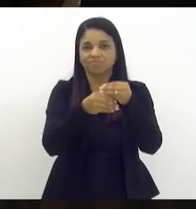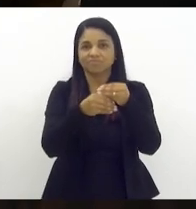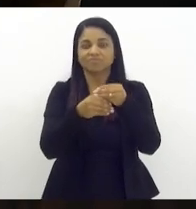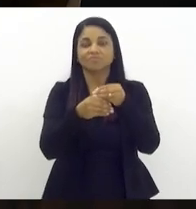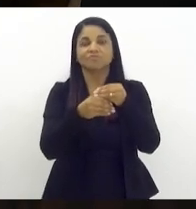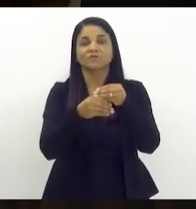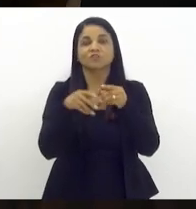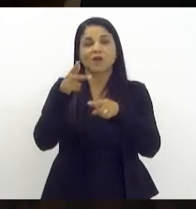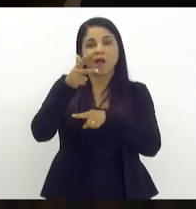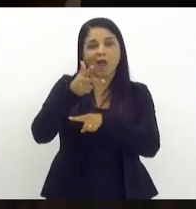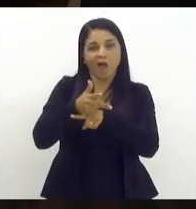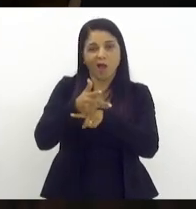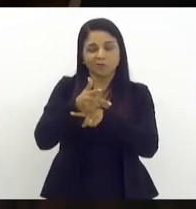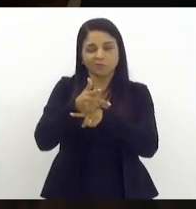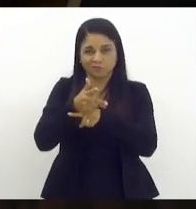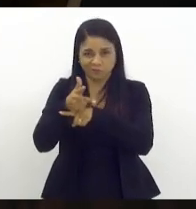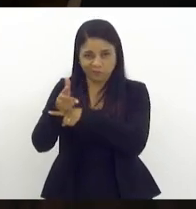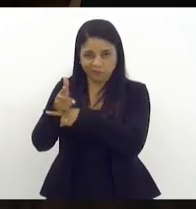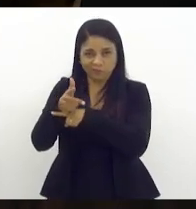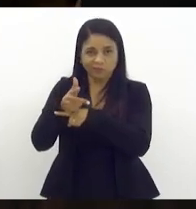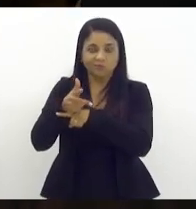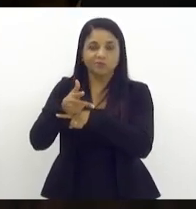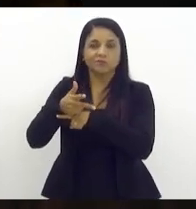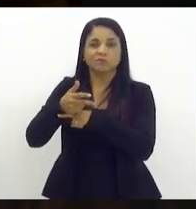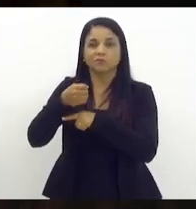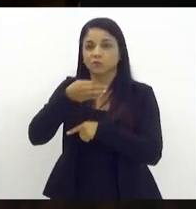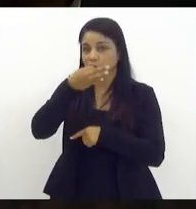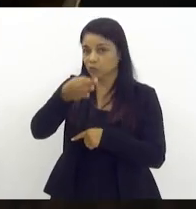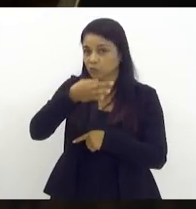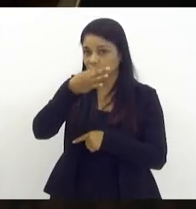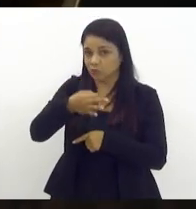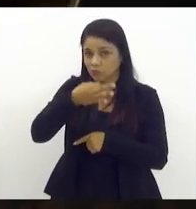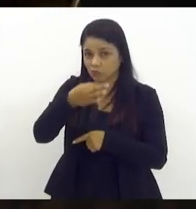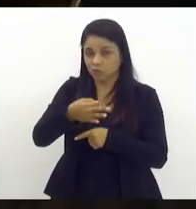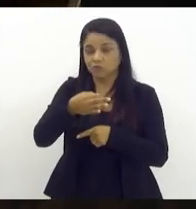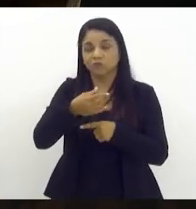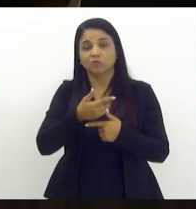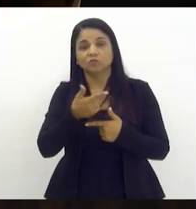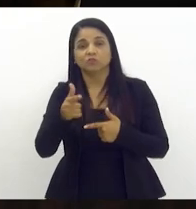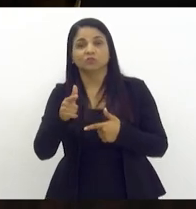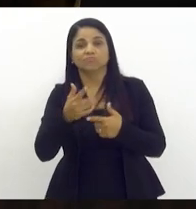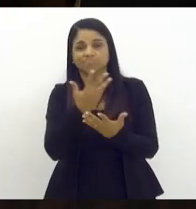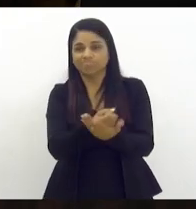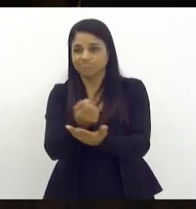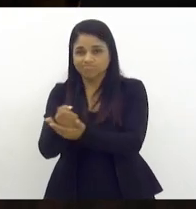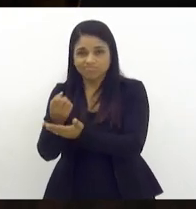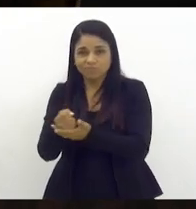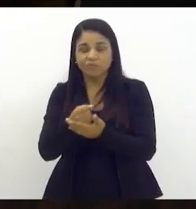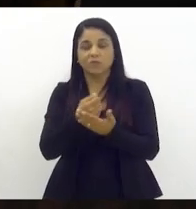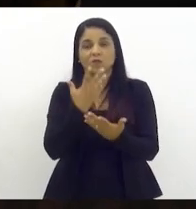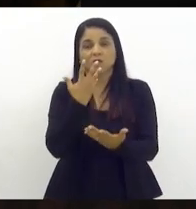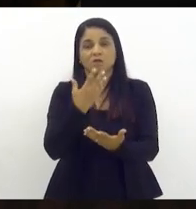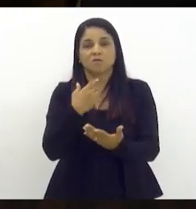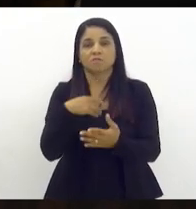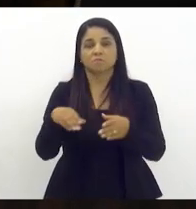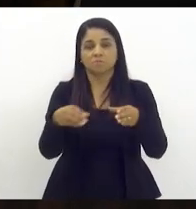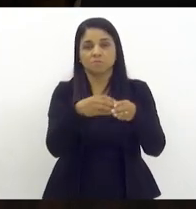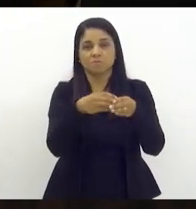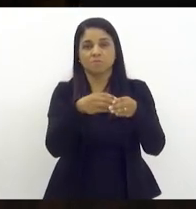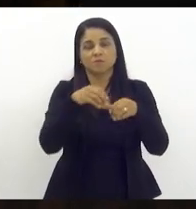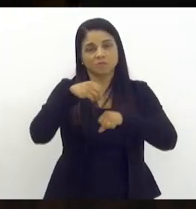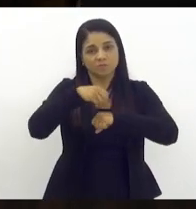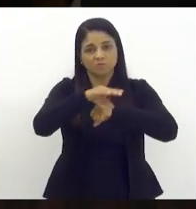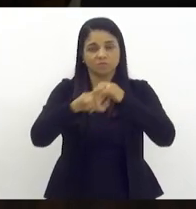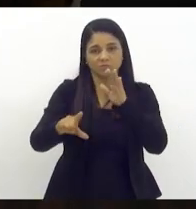áudio e vídeo utilizados para gravações de ocorrências e dar outras providências. Parecer da Comissão de Indicações